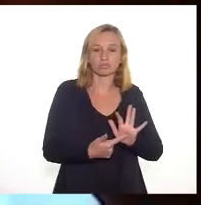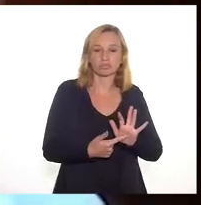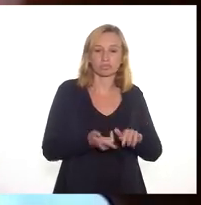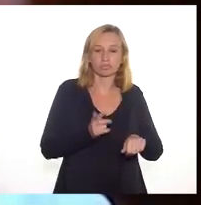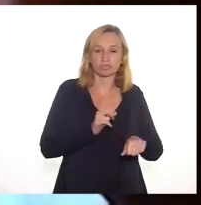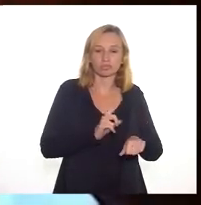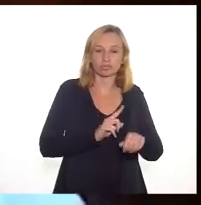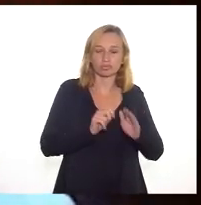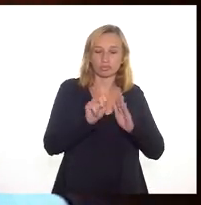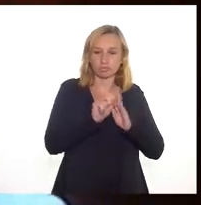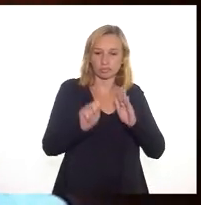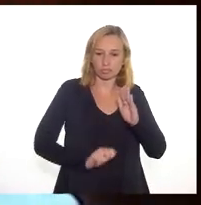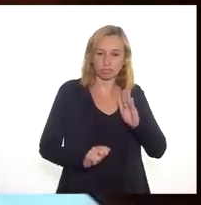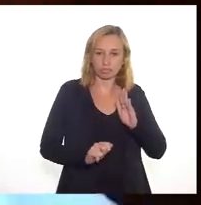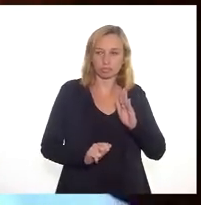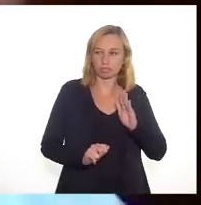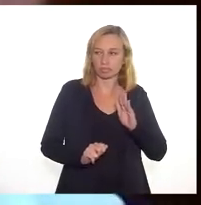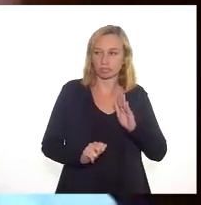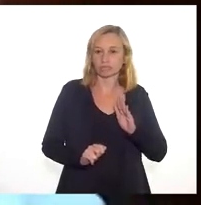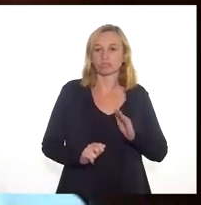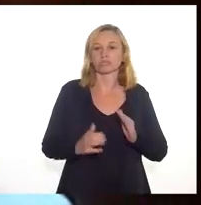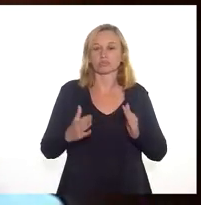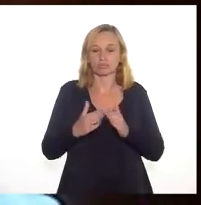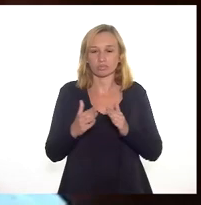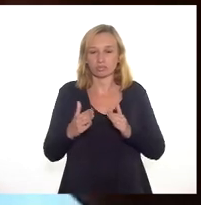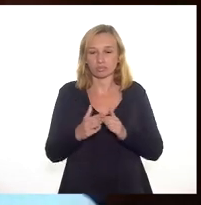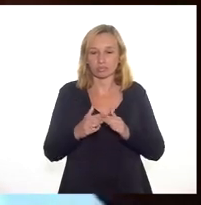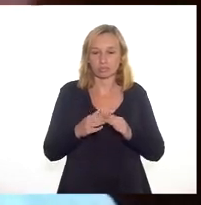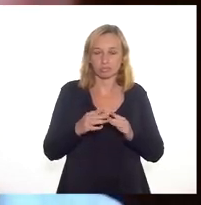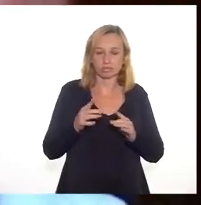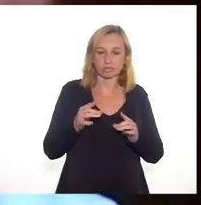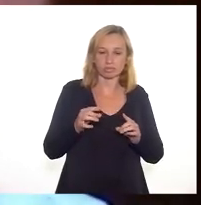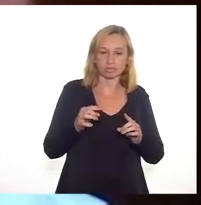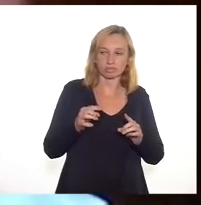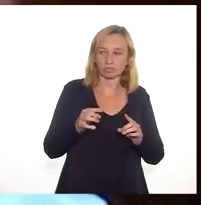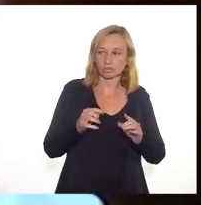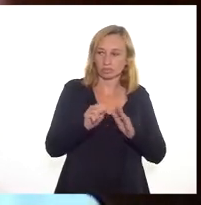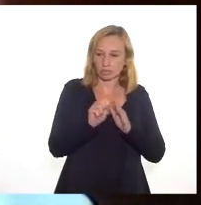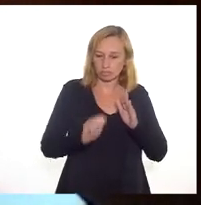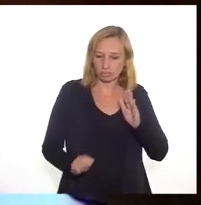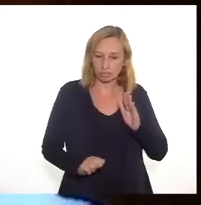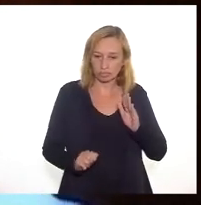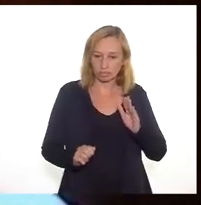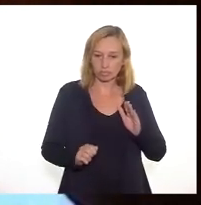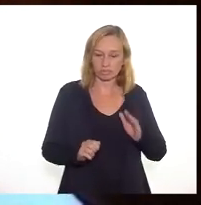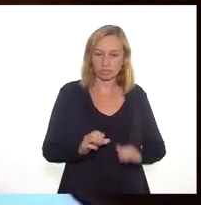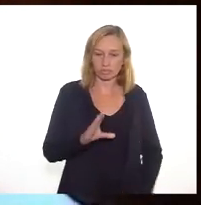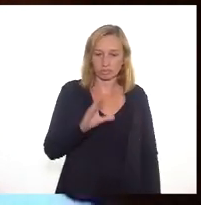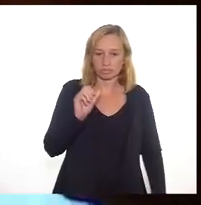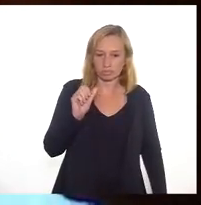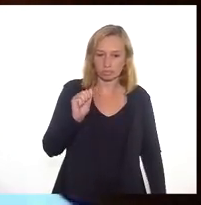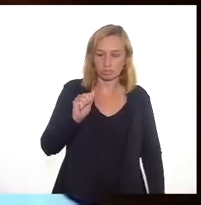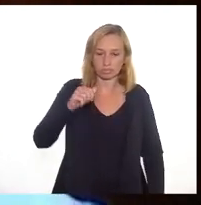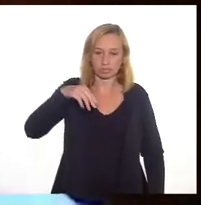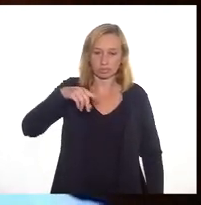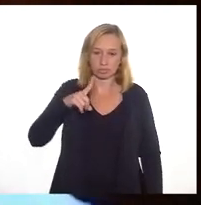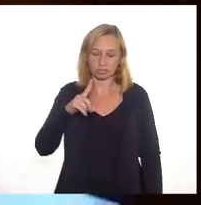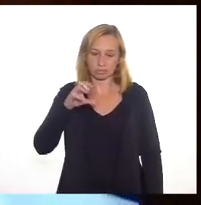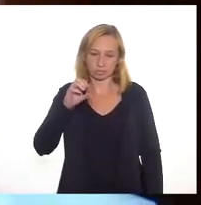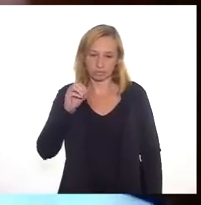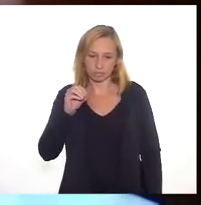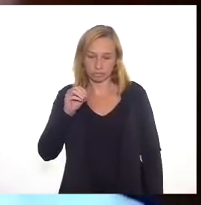templos religiosos de matriz africana, as casas de santo, os terreiros de Umbanda e de Candomblé é que são